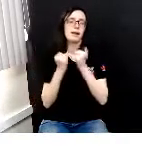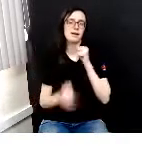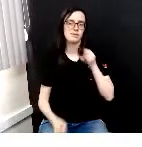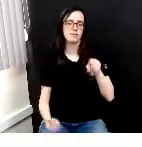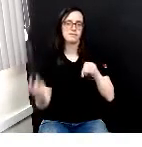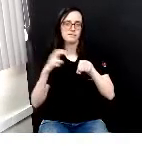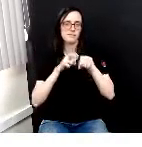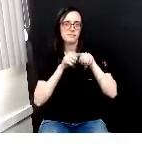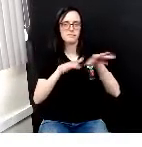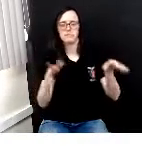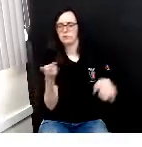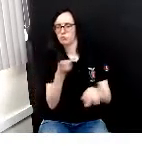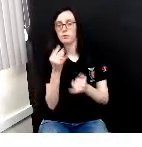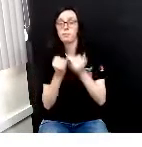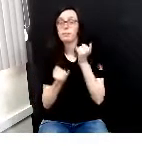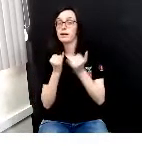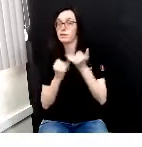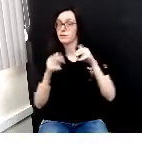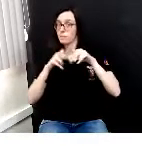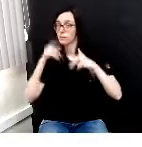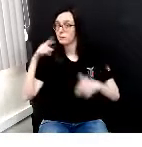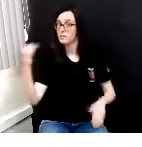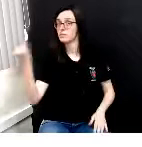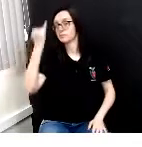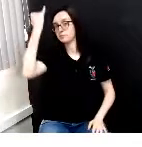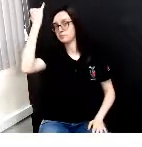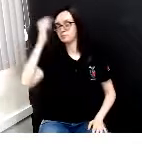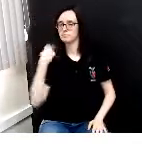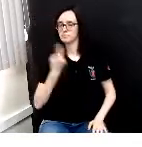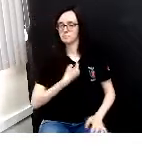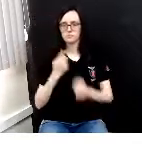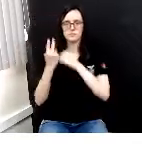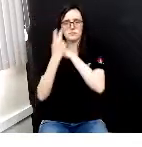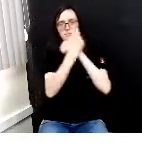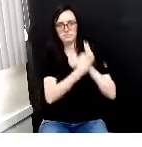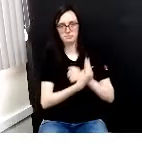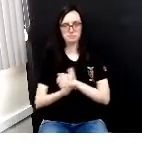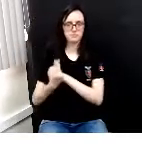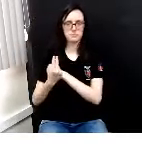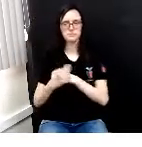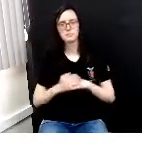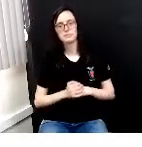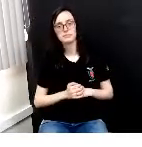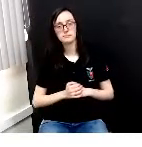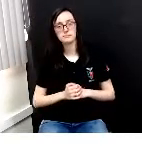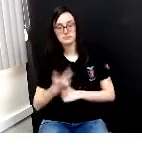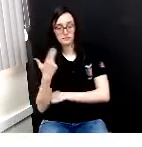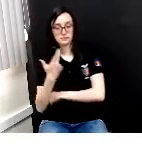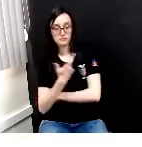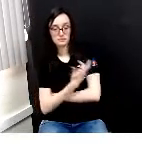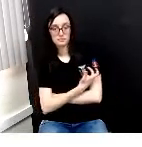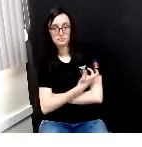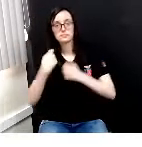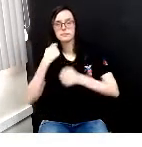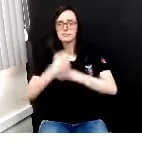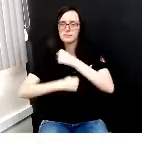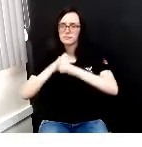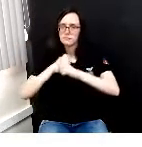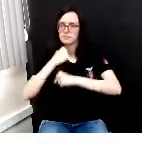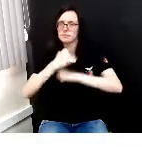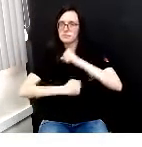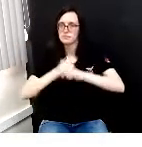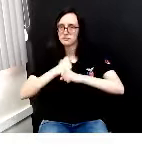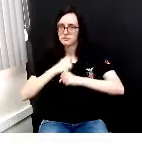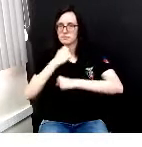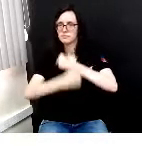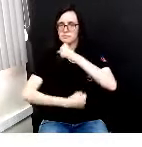com o coronavírus e é muito importante nós nos prevenirmos. A vacina deve ser tomada anualmente de acordo